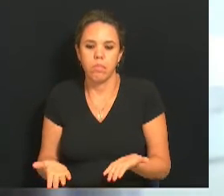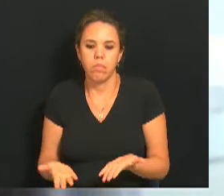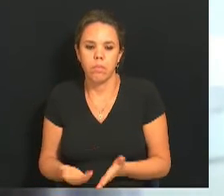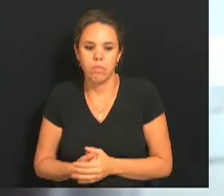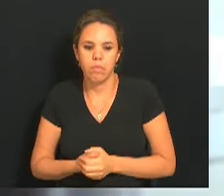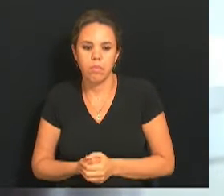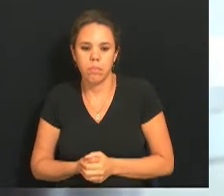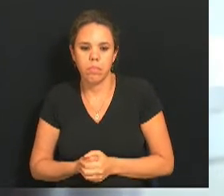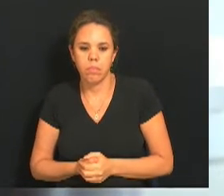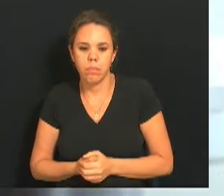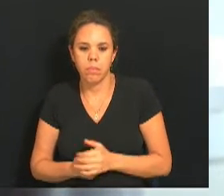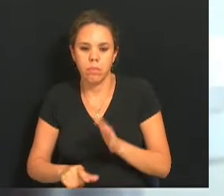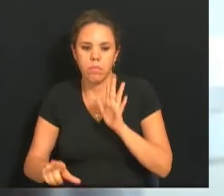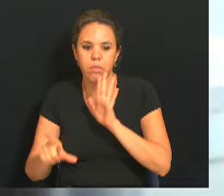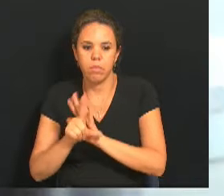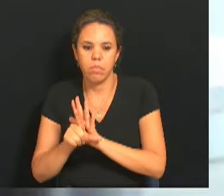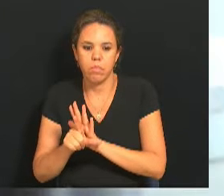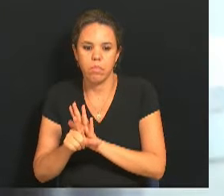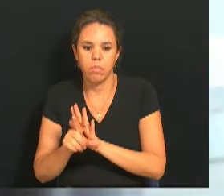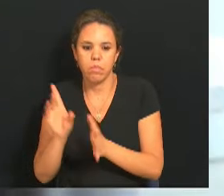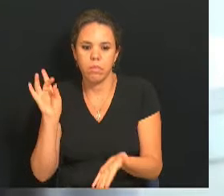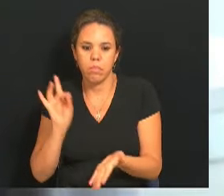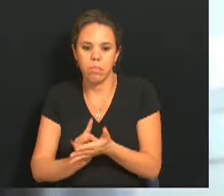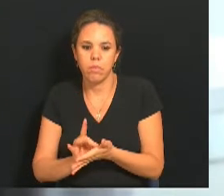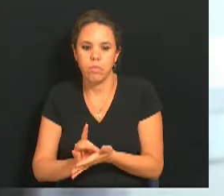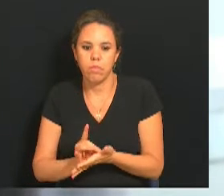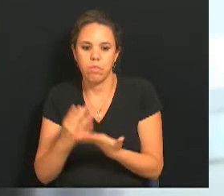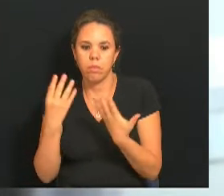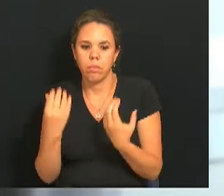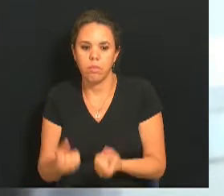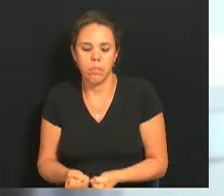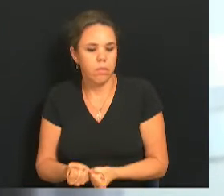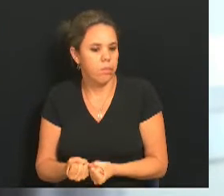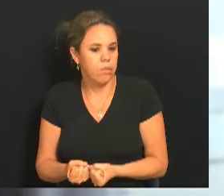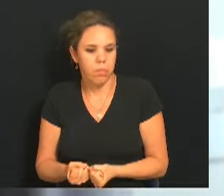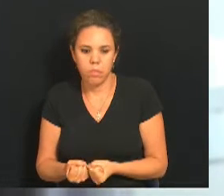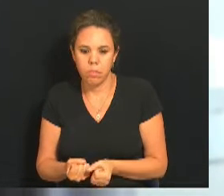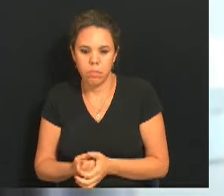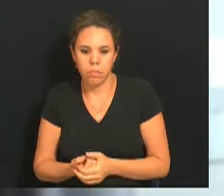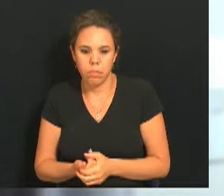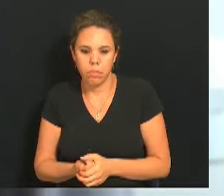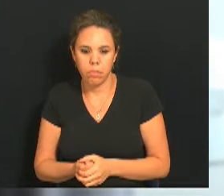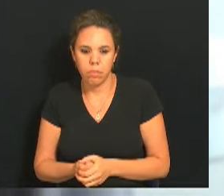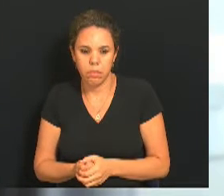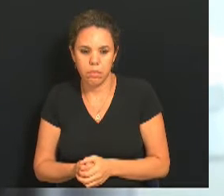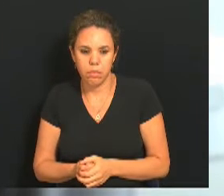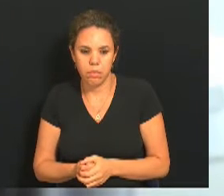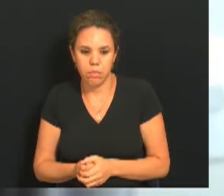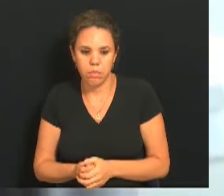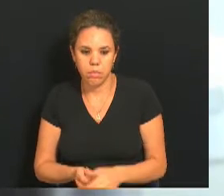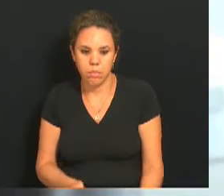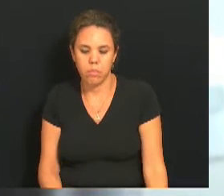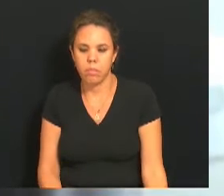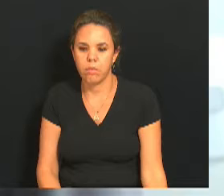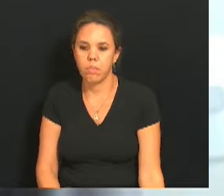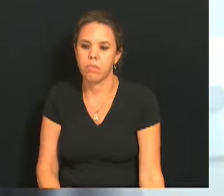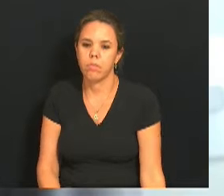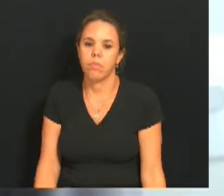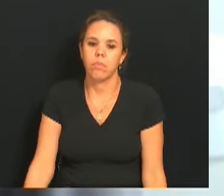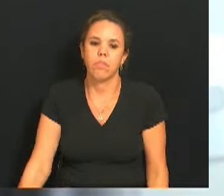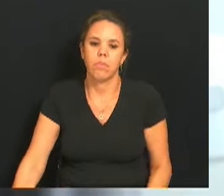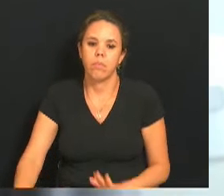minuta de lei mais concisa, que não acolhesse no seu interior já a normativa de